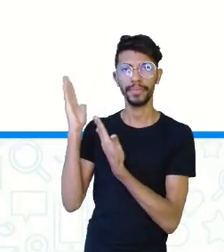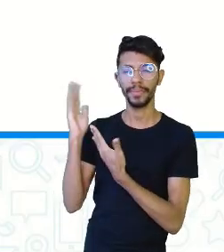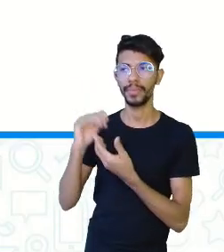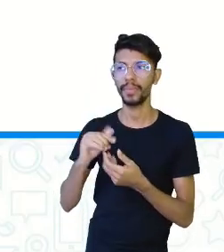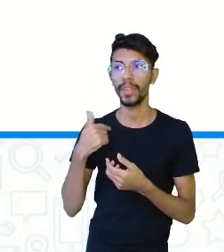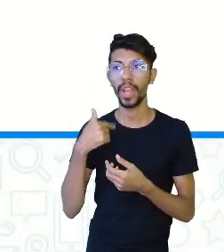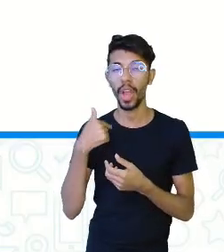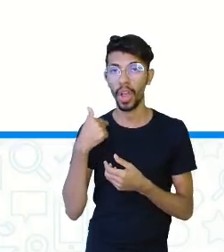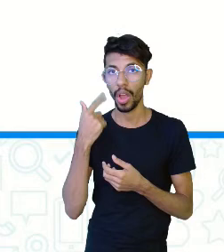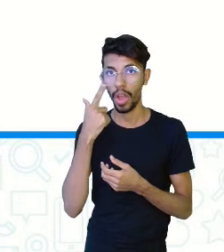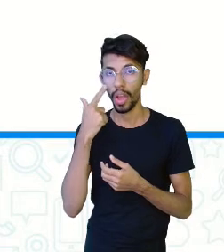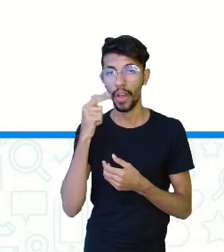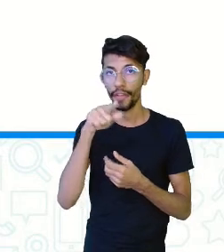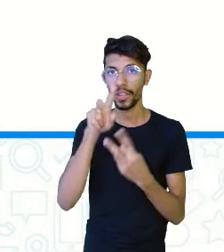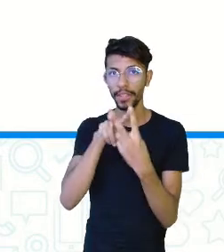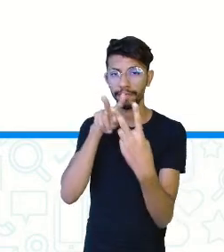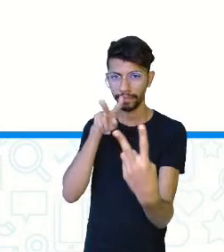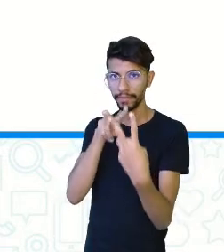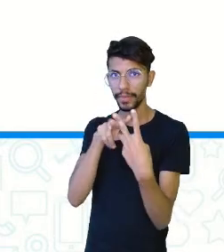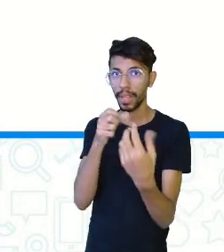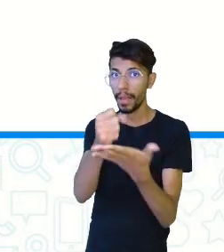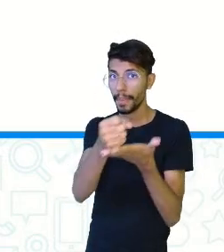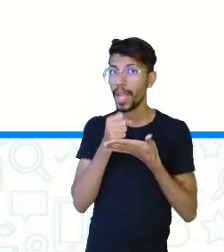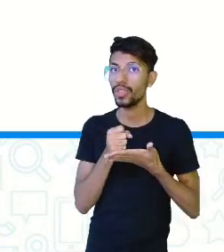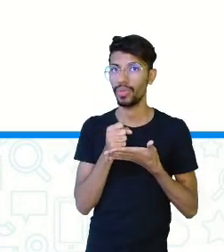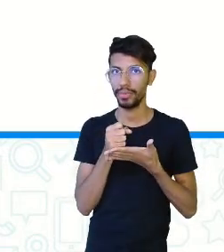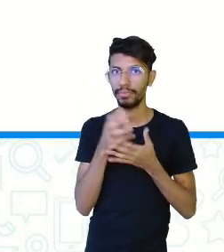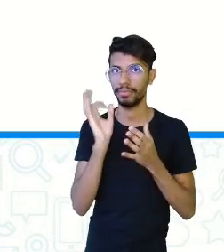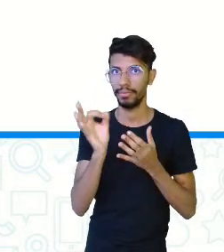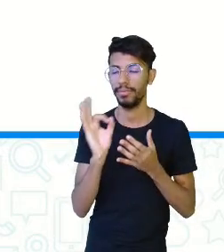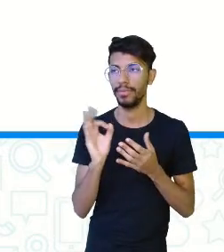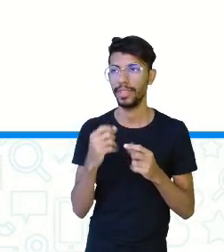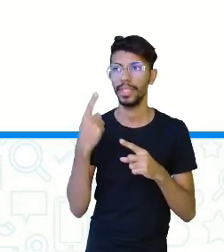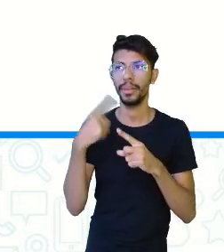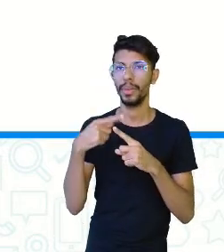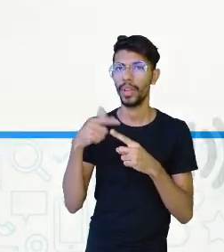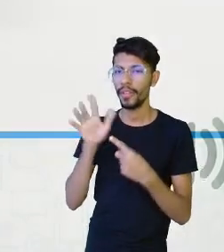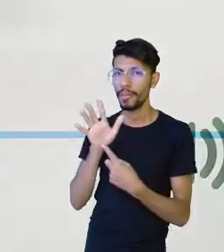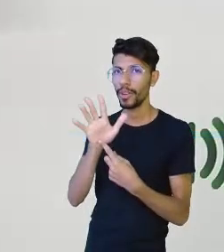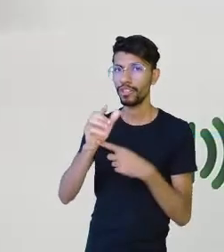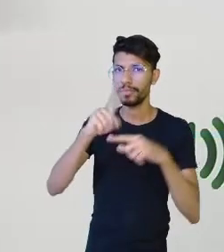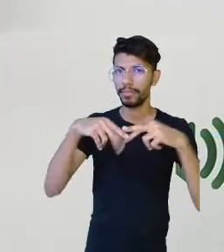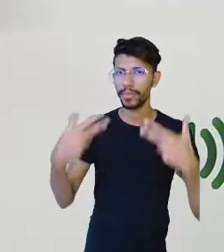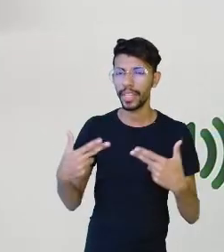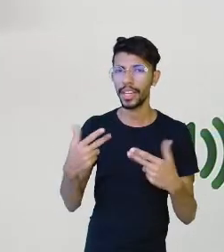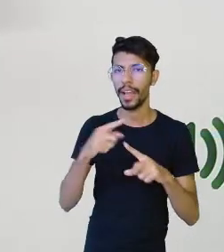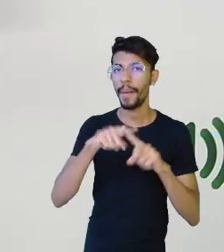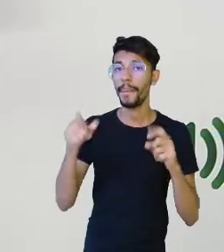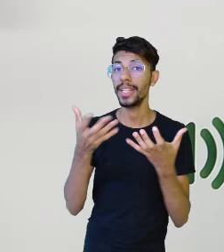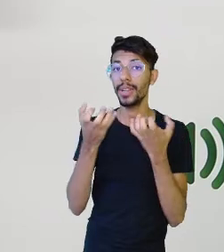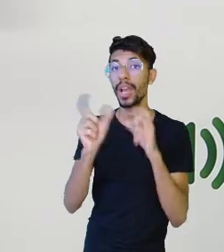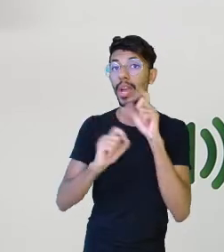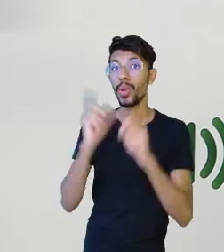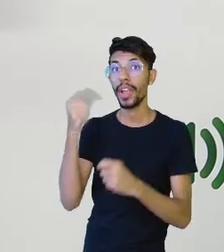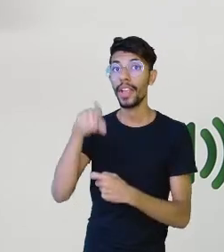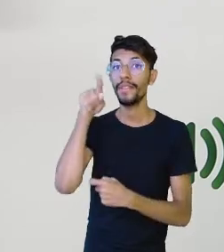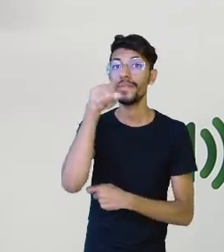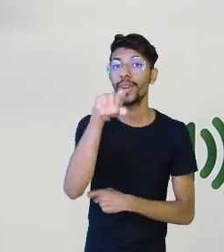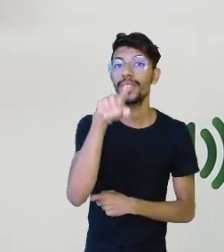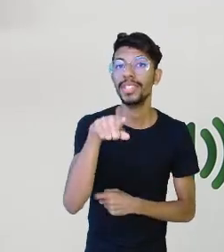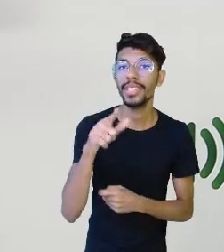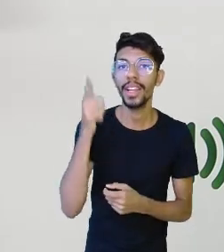um material para me ajudar também. Mas eu quero que você aí de casa faça